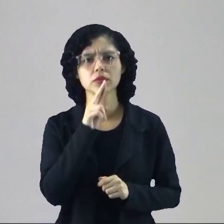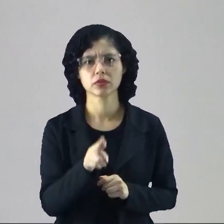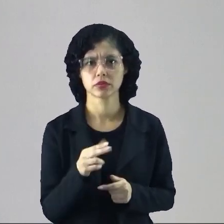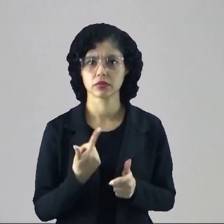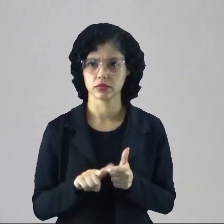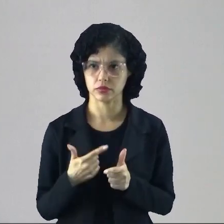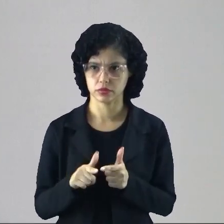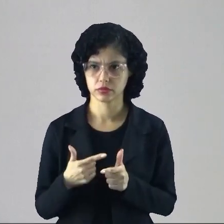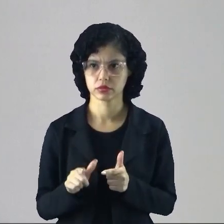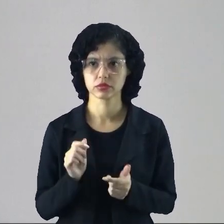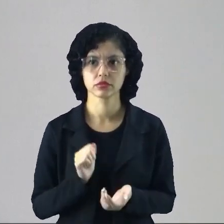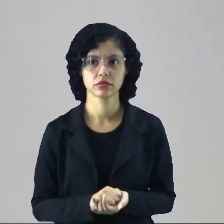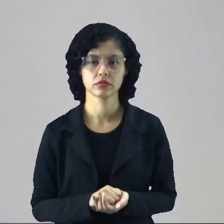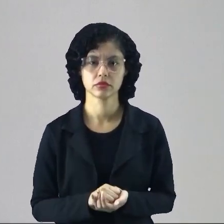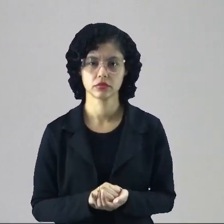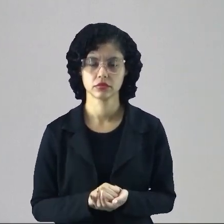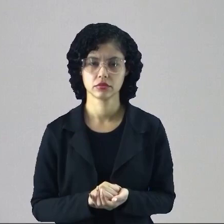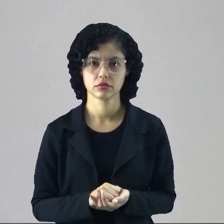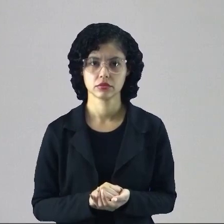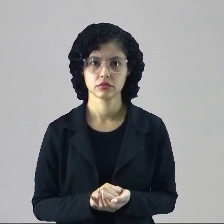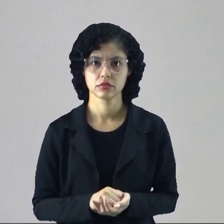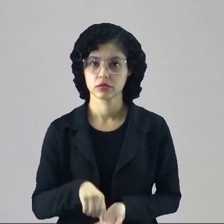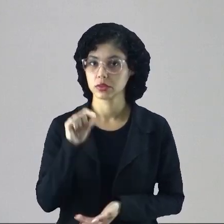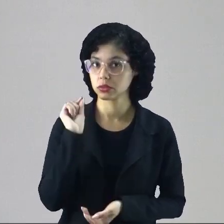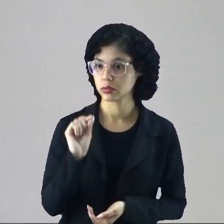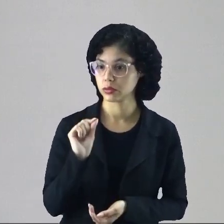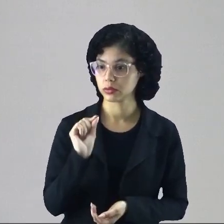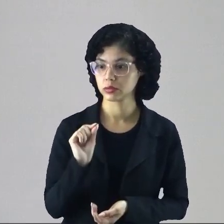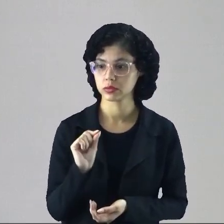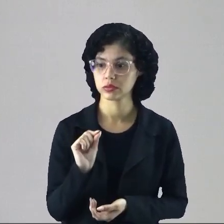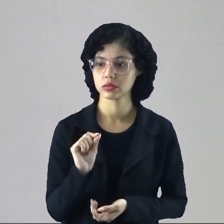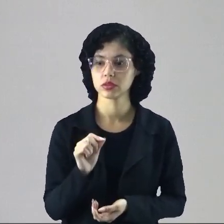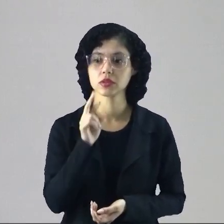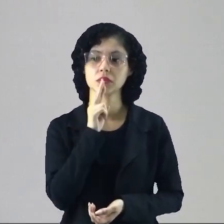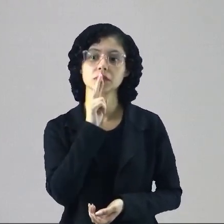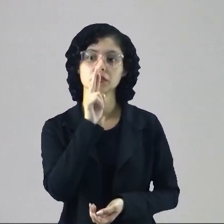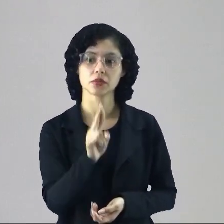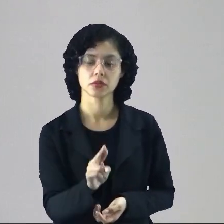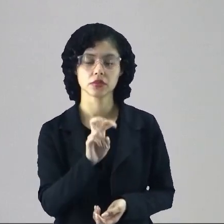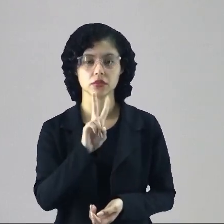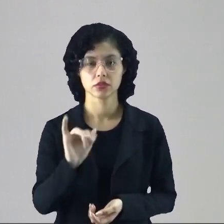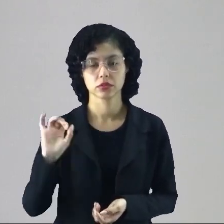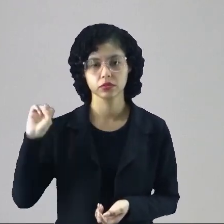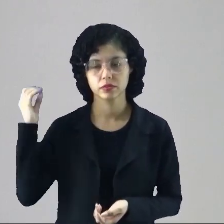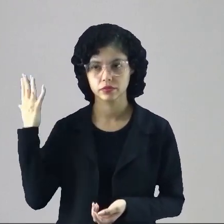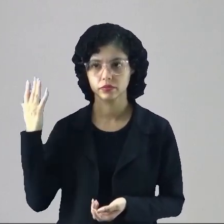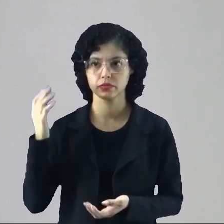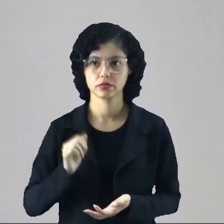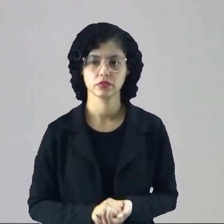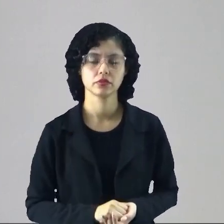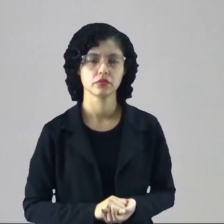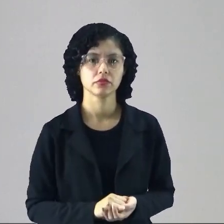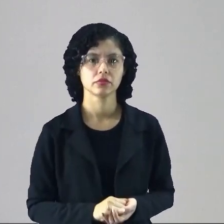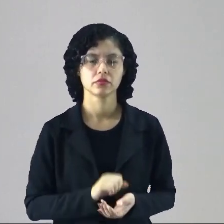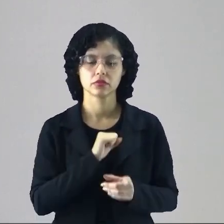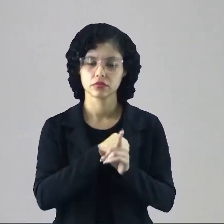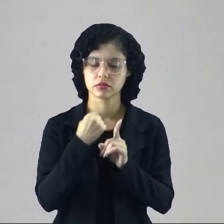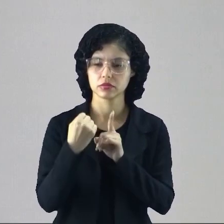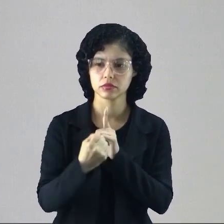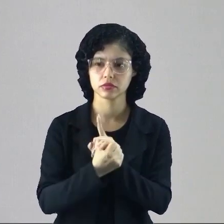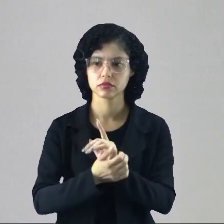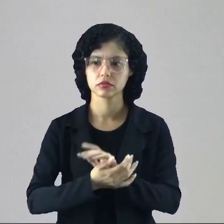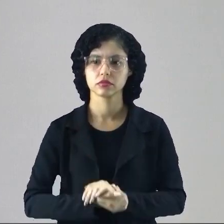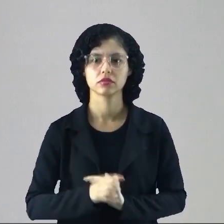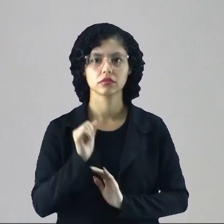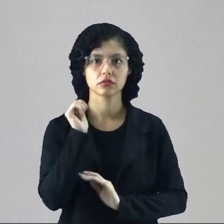aquele problema né e o que que essa resolução vai ocasionar né na sociedade